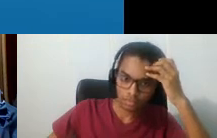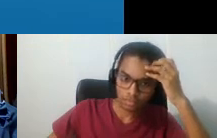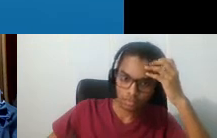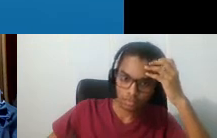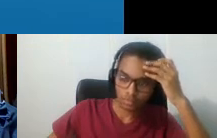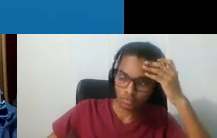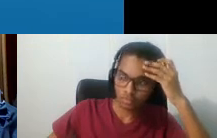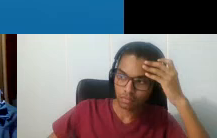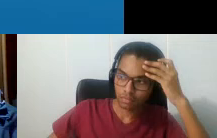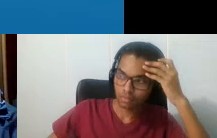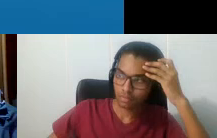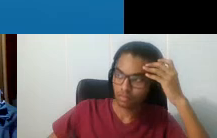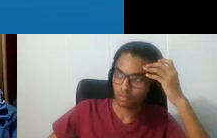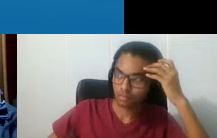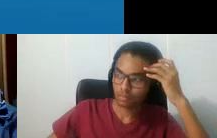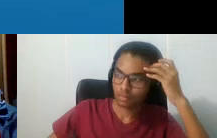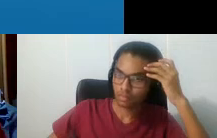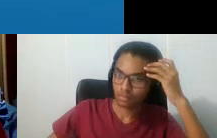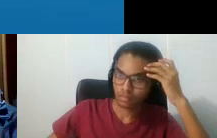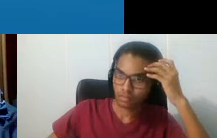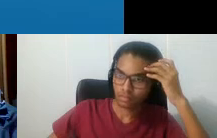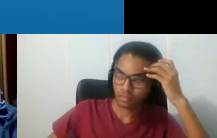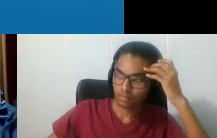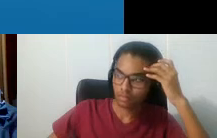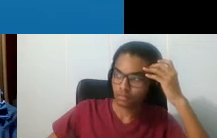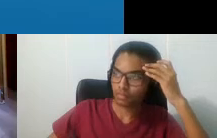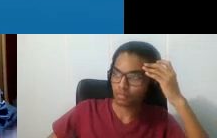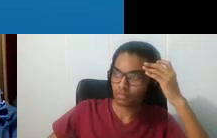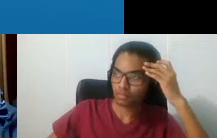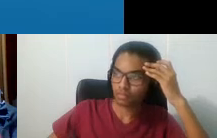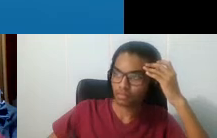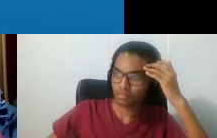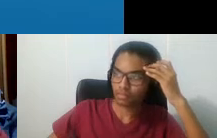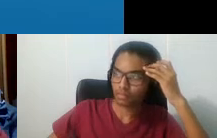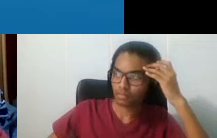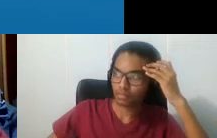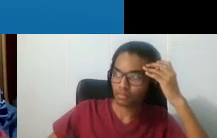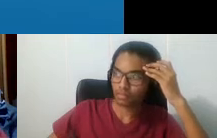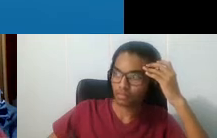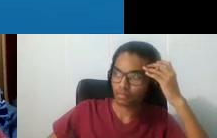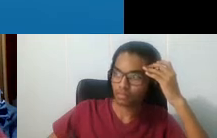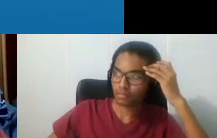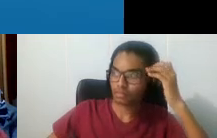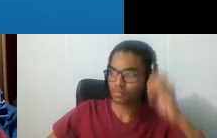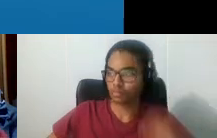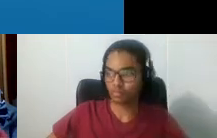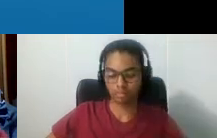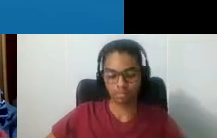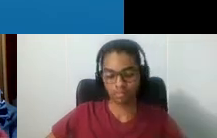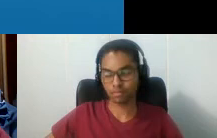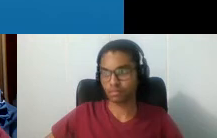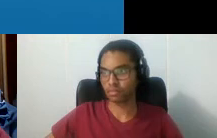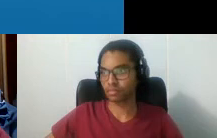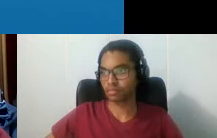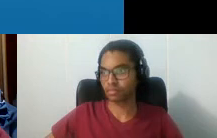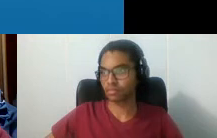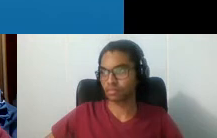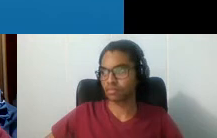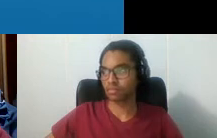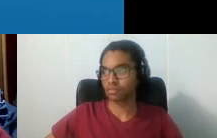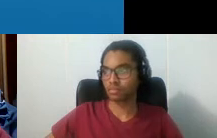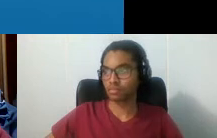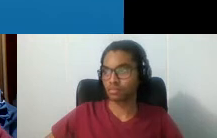força, mas não é exatamente a força. A gente vai ver no próximo semestre resistência dos materiais e provavelmente o professor de